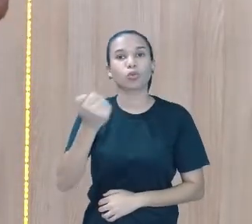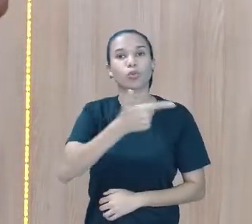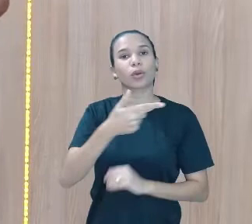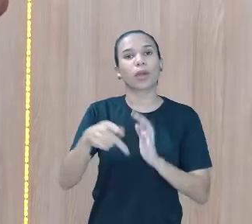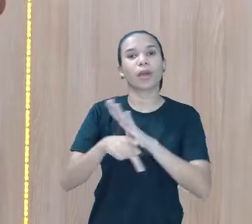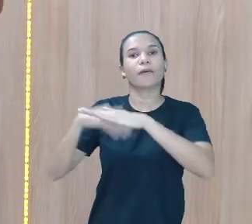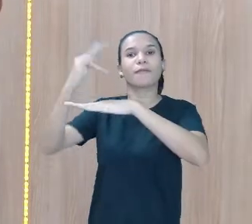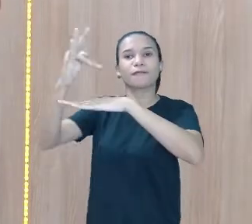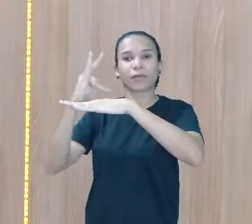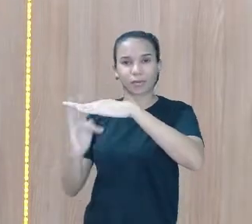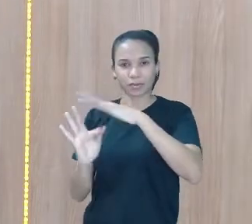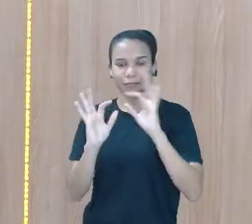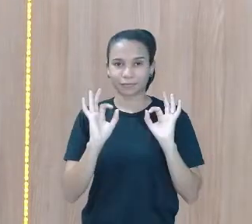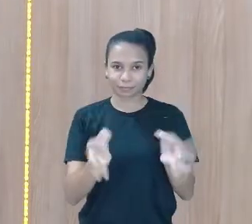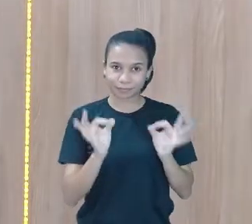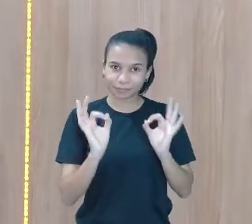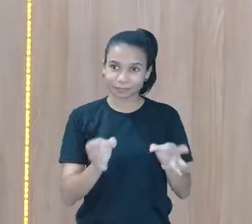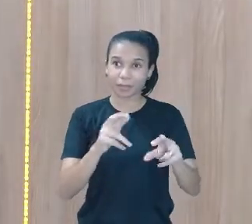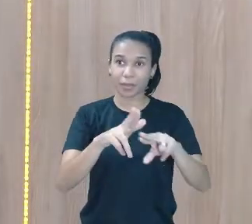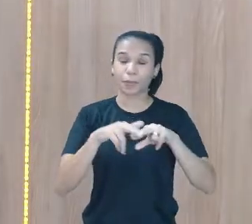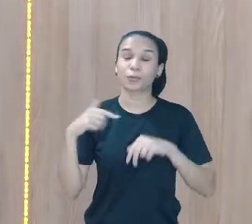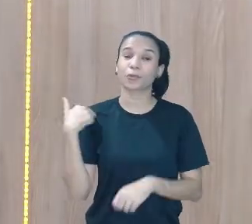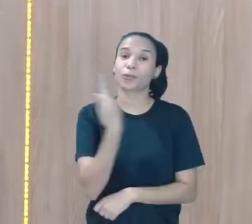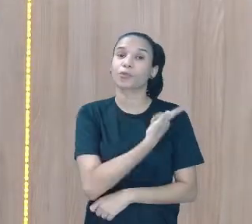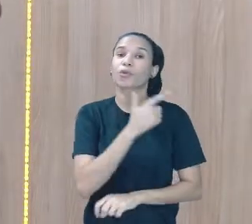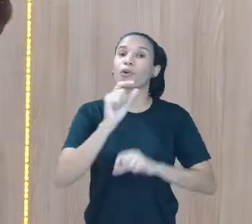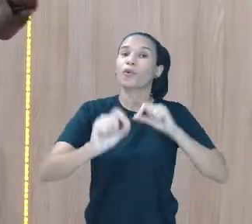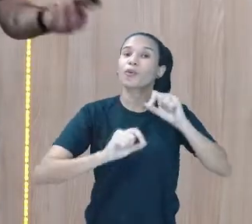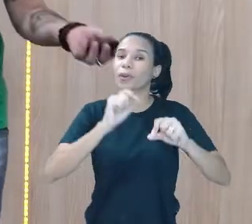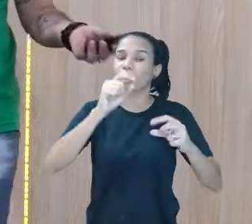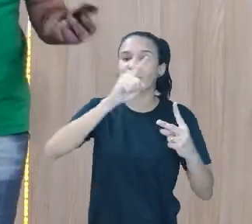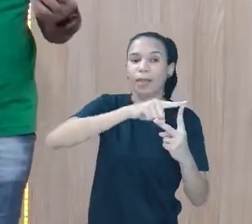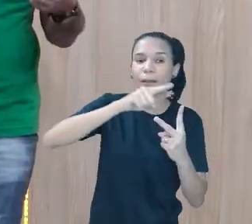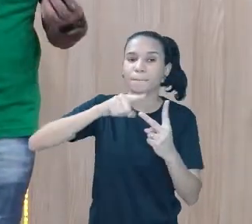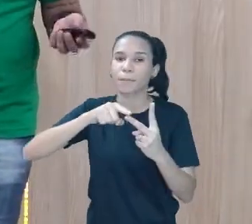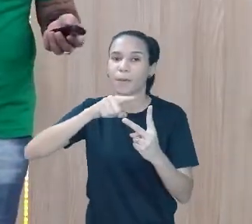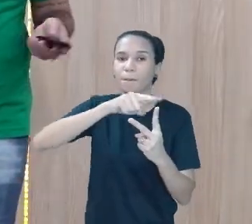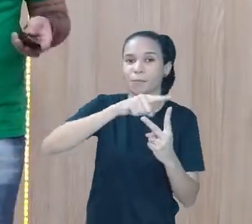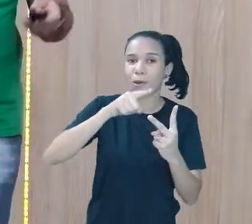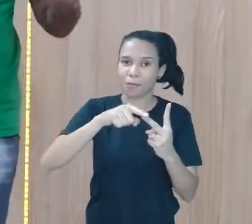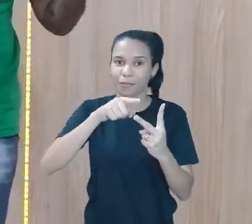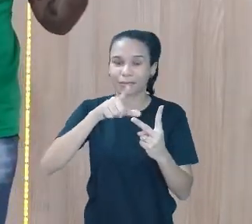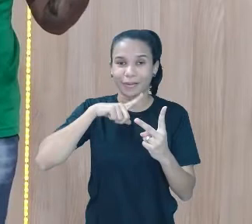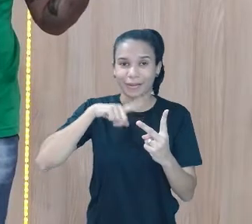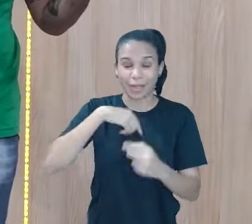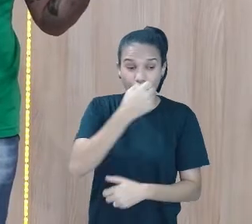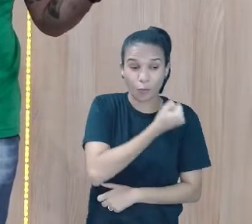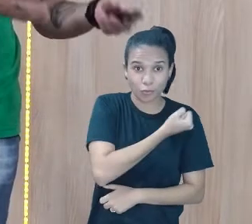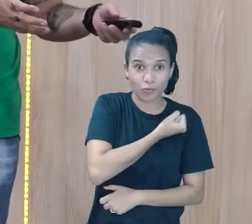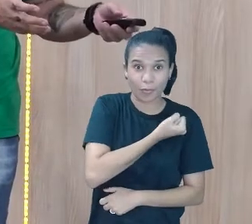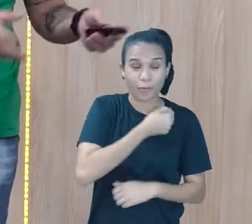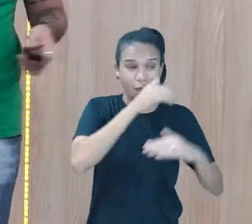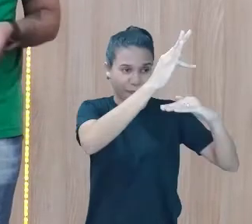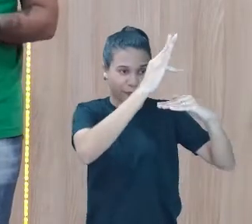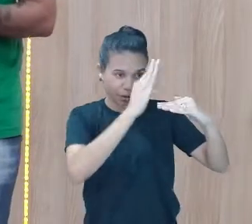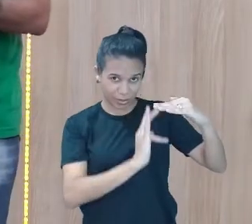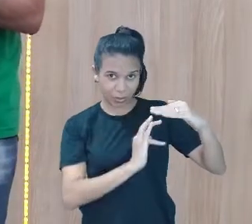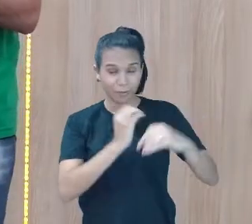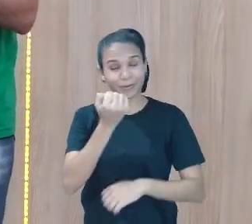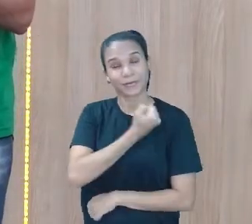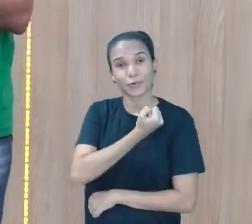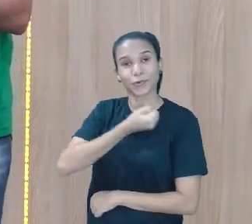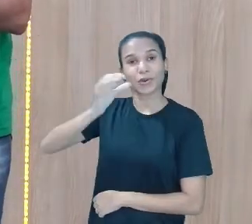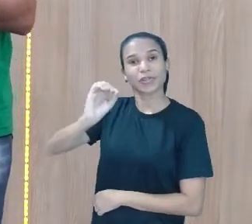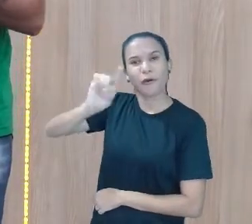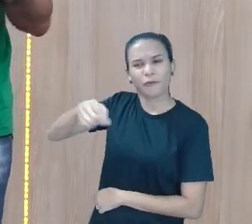forma fracionária, tá certo? Então a gente está trabalhando com essas duas perspectivas, o número na forma de fração, o número